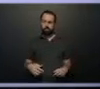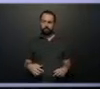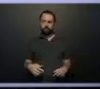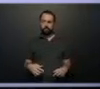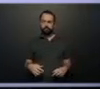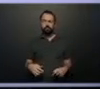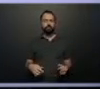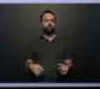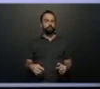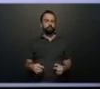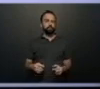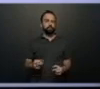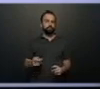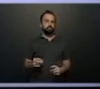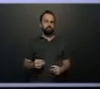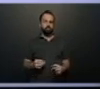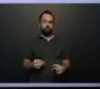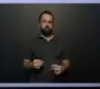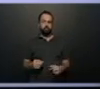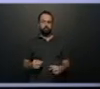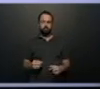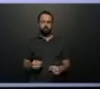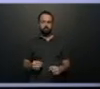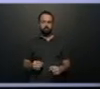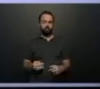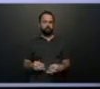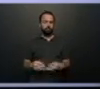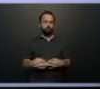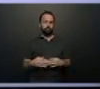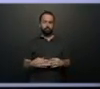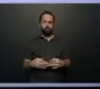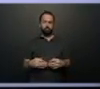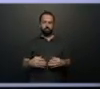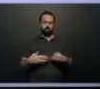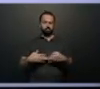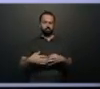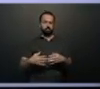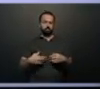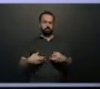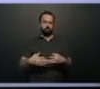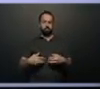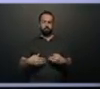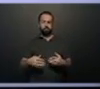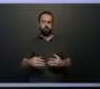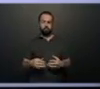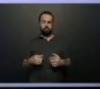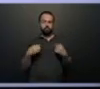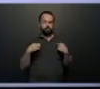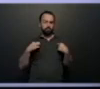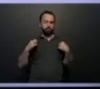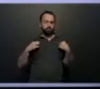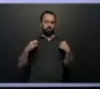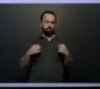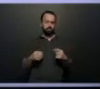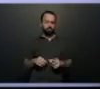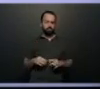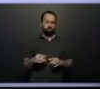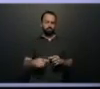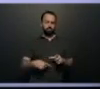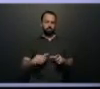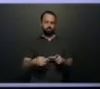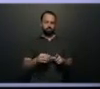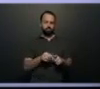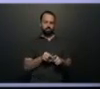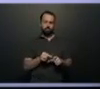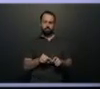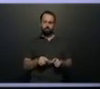Do petróleo, a gente retira substâncias para fazer o plástico, os tecidos, as borrachas,